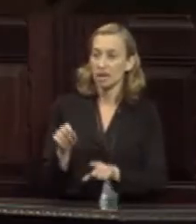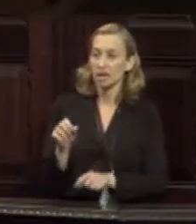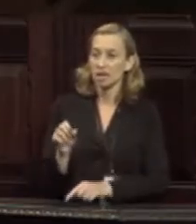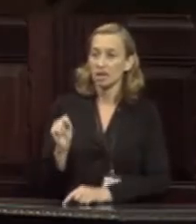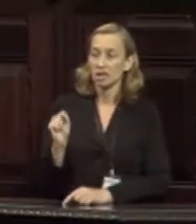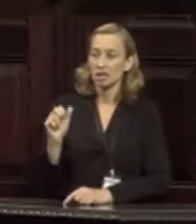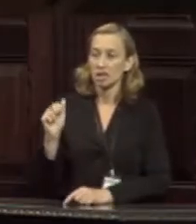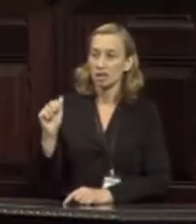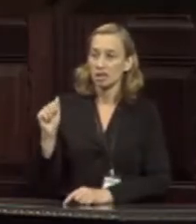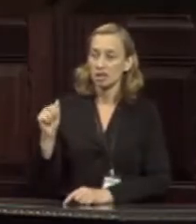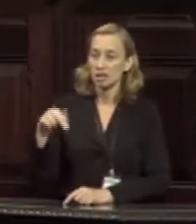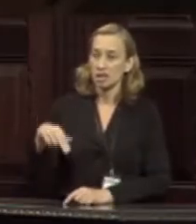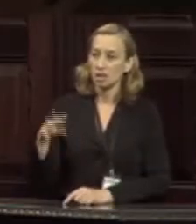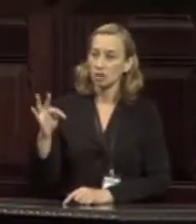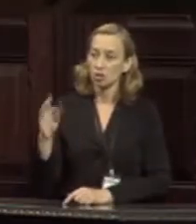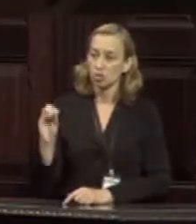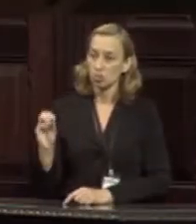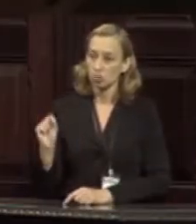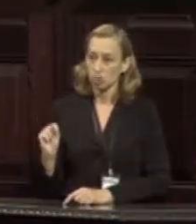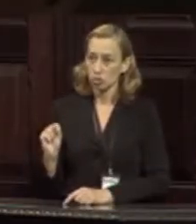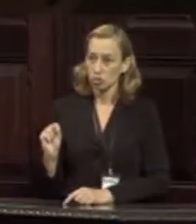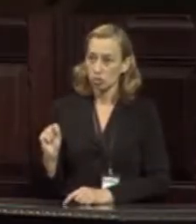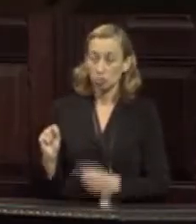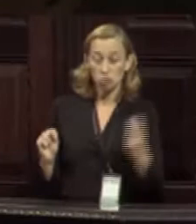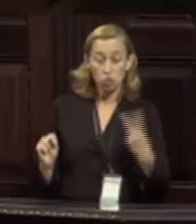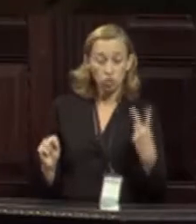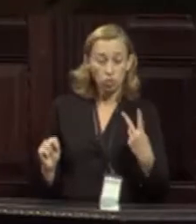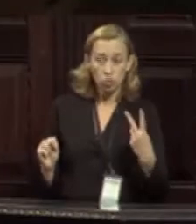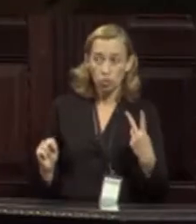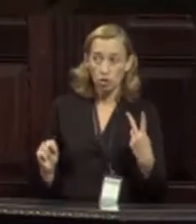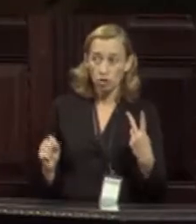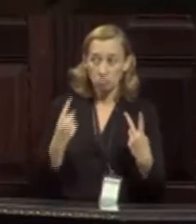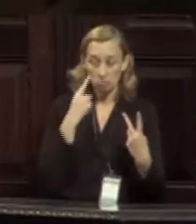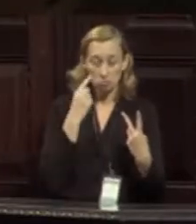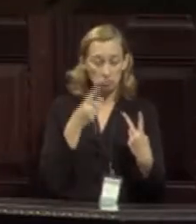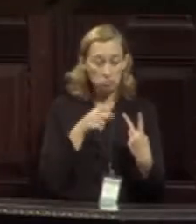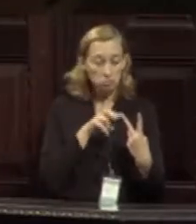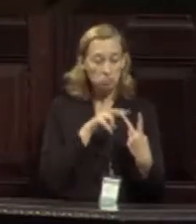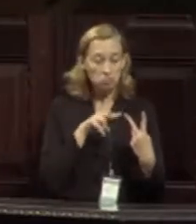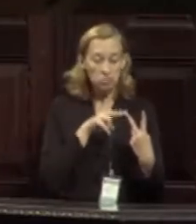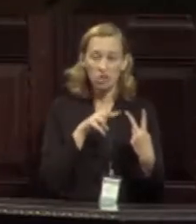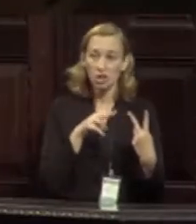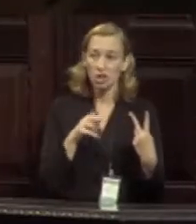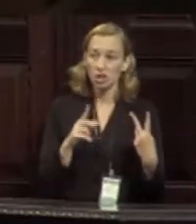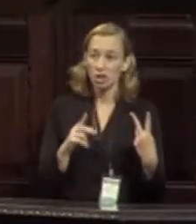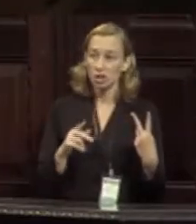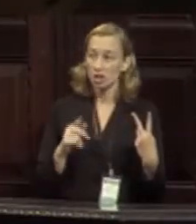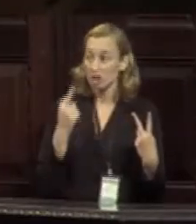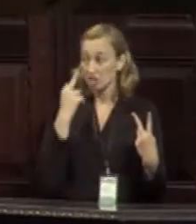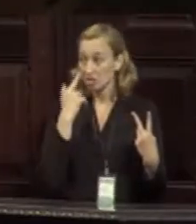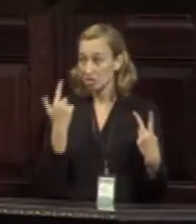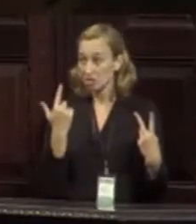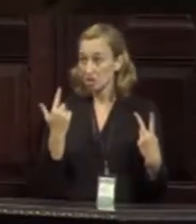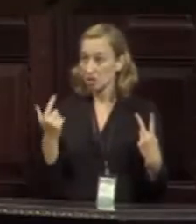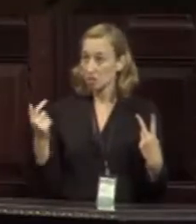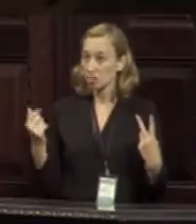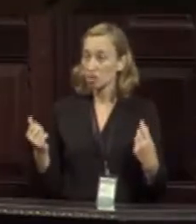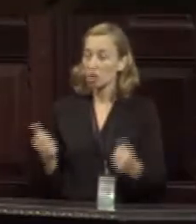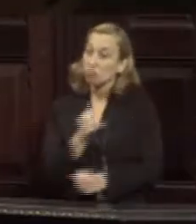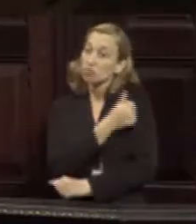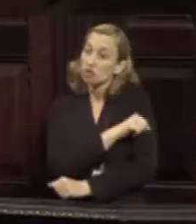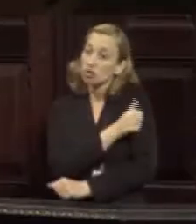o mapa da Bacia de Campos e Santos, em relação ao estado do Rio de Janeiro, e fazer uma ortogonal, que